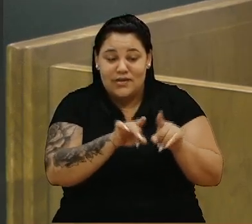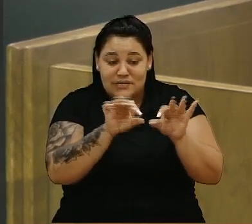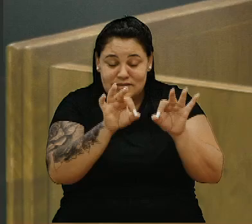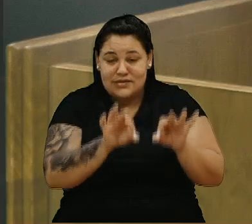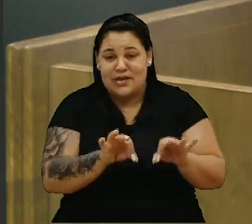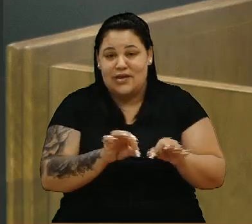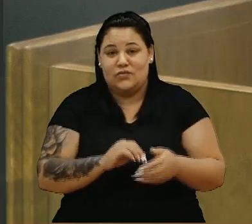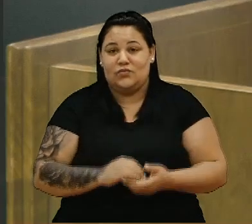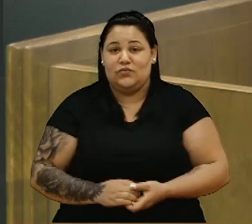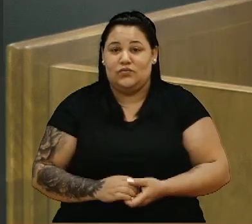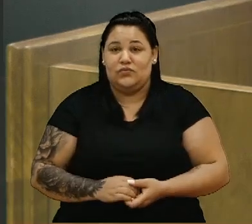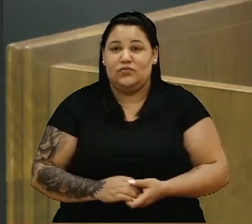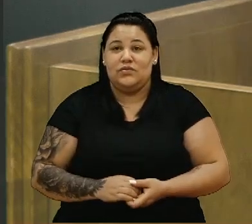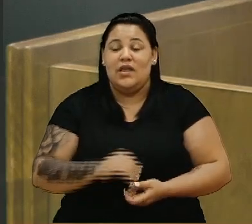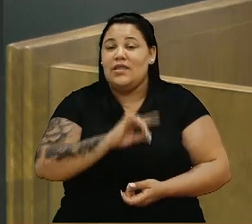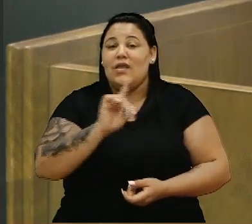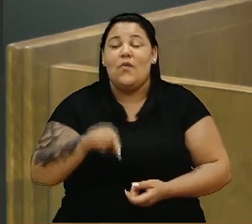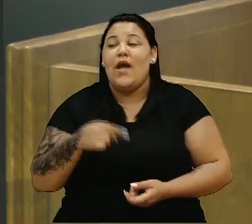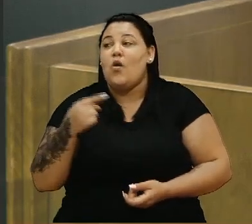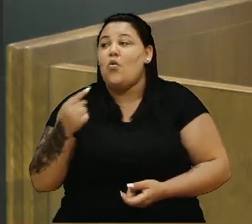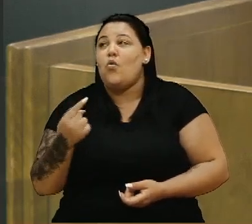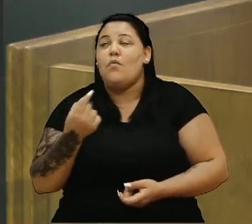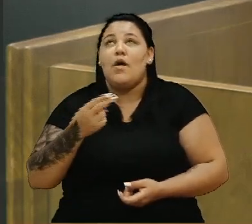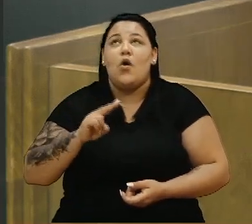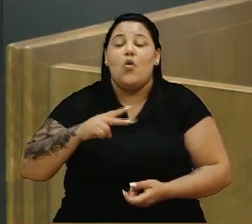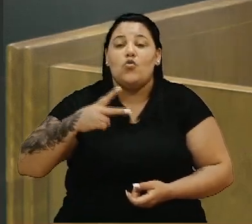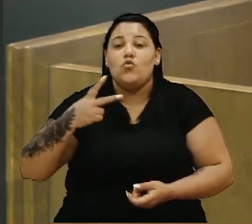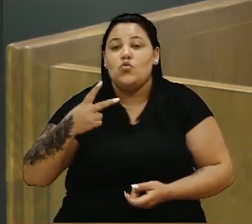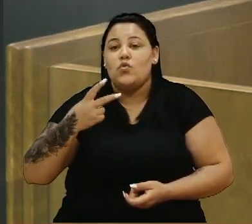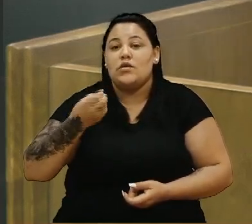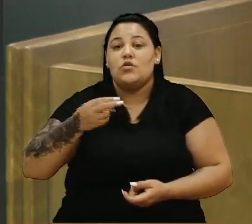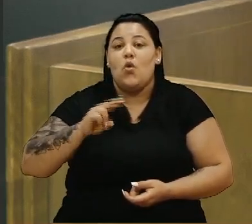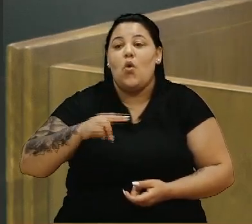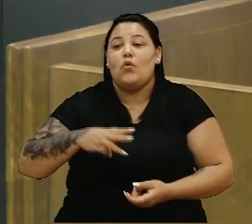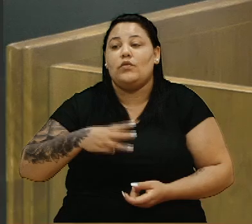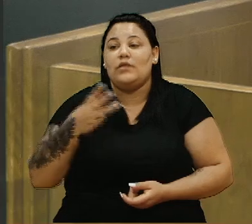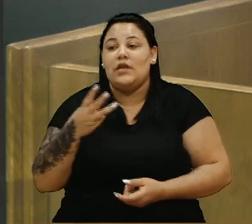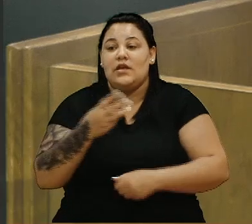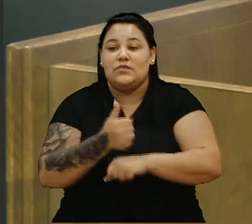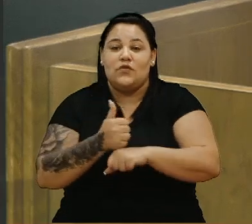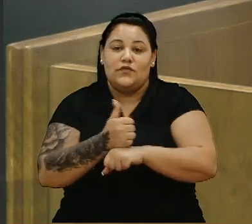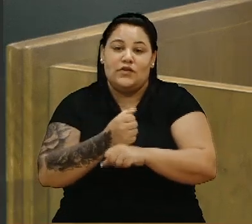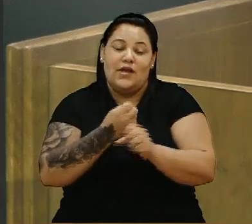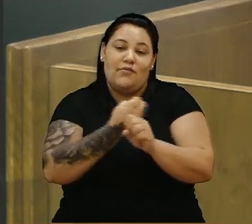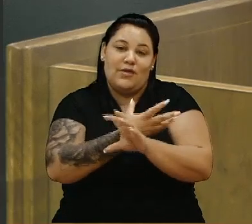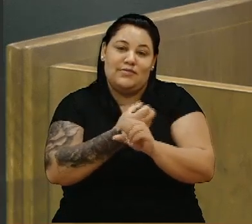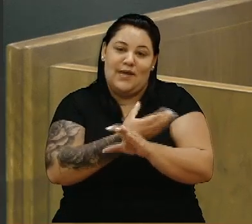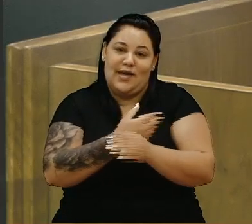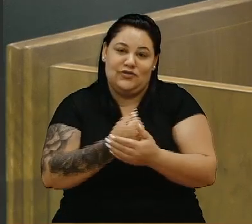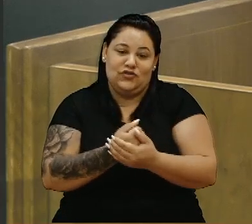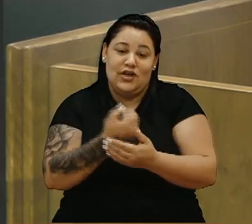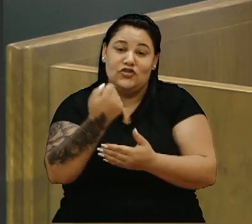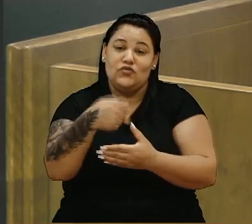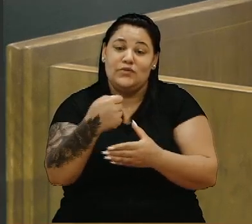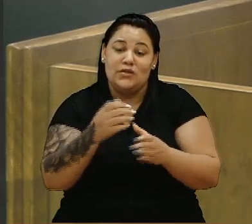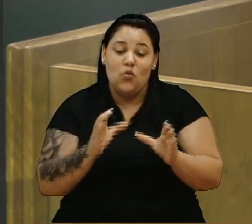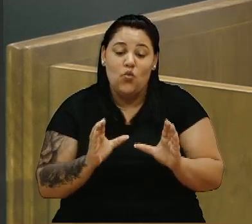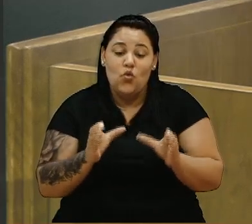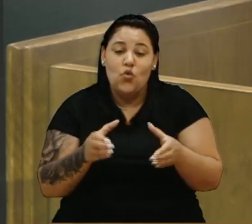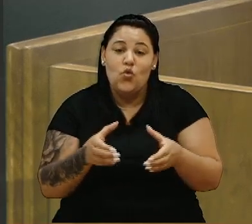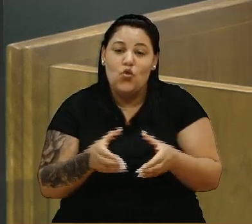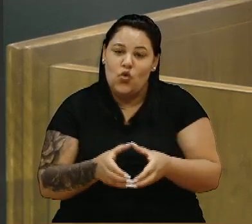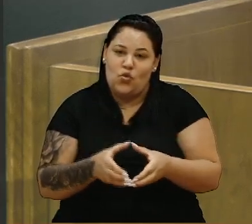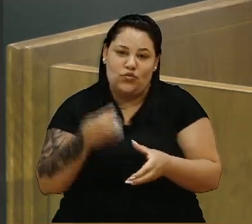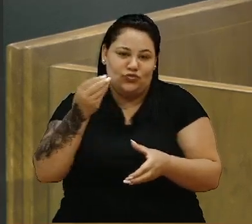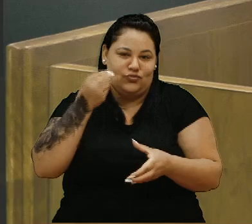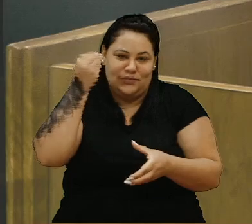adequados. Não é uma ou duas ou três profissionais na SMED. Nós precisamos um corpo de